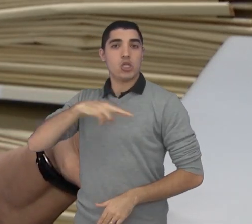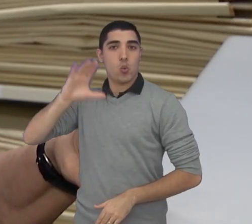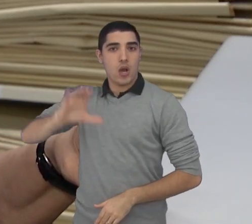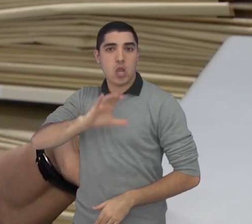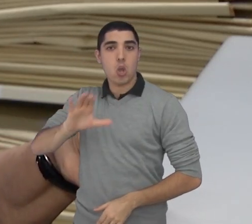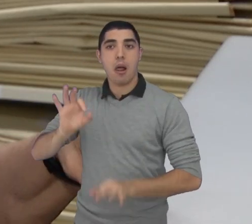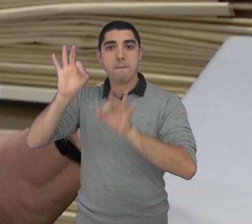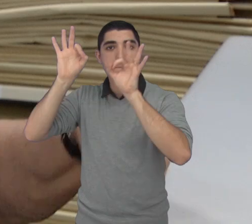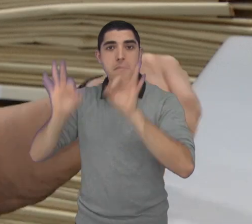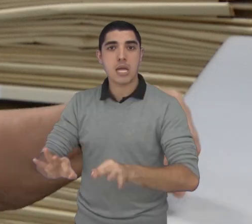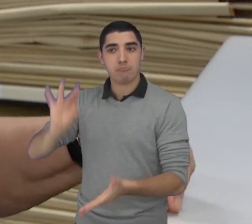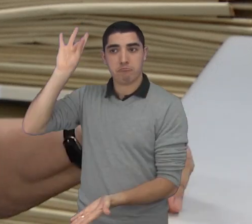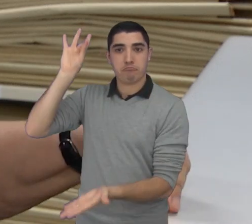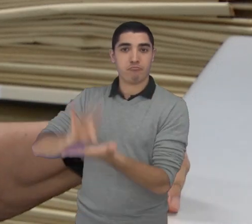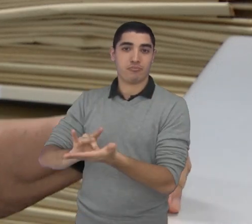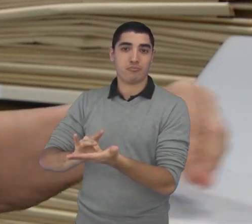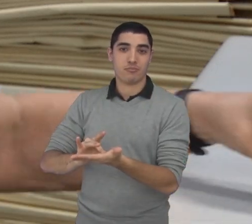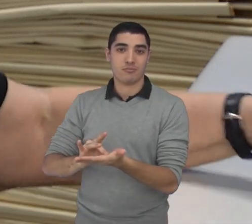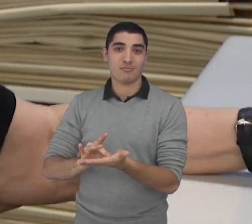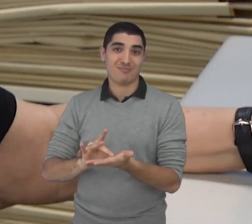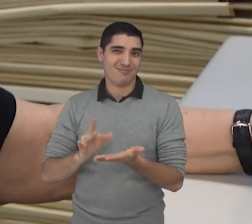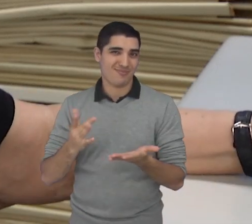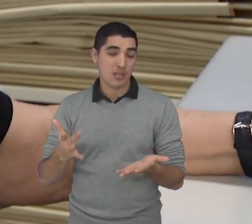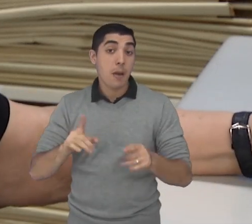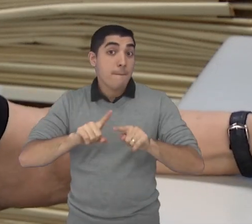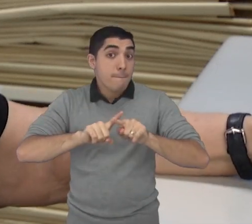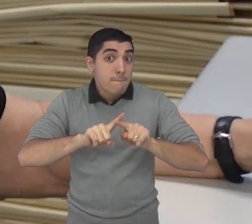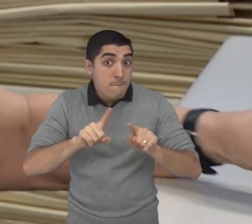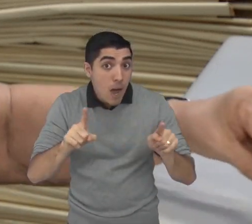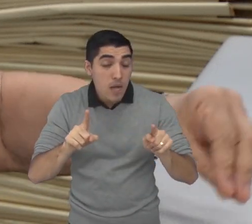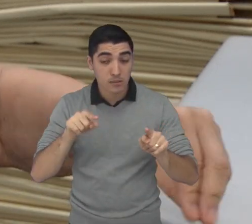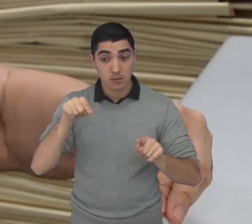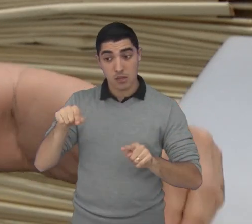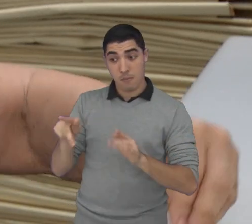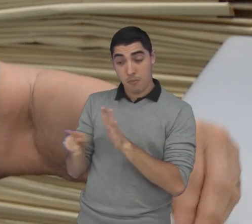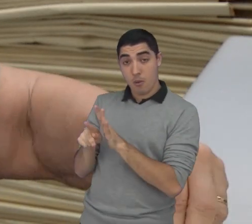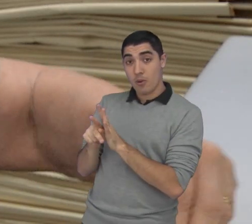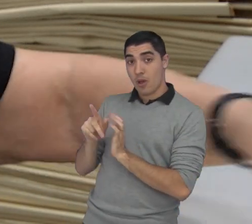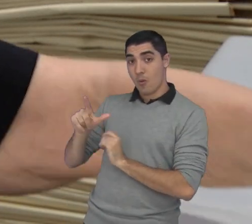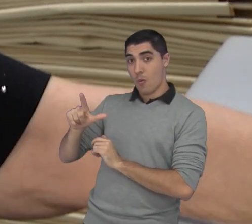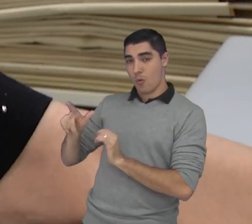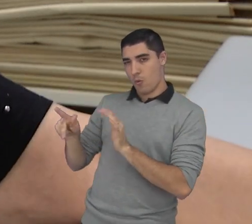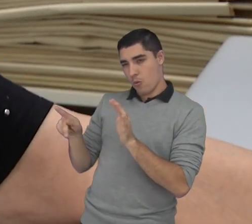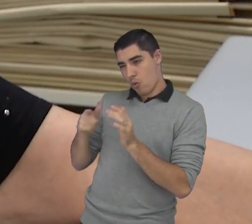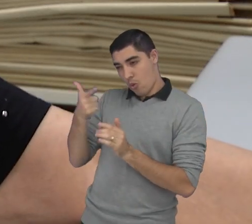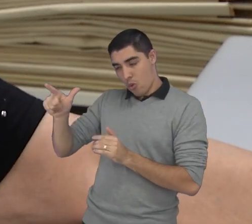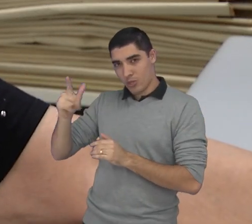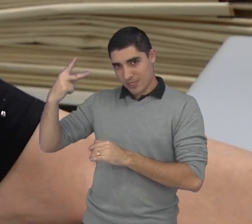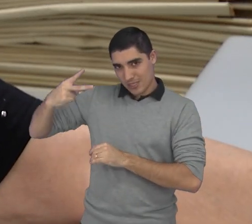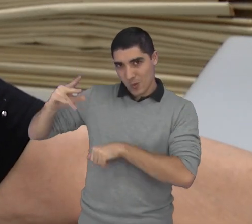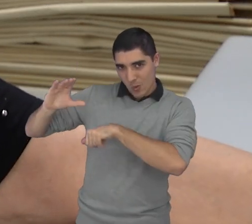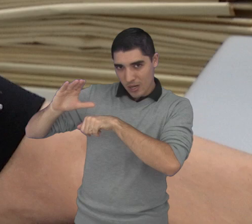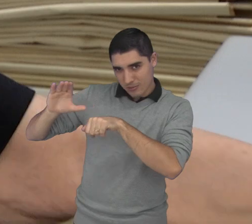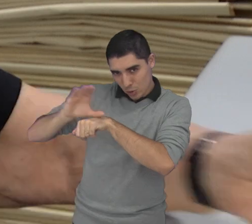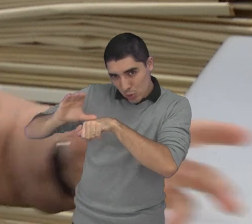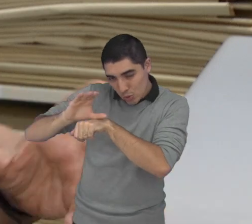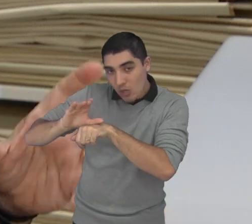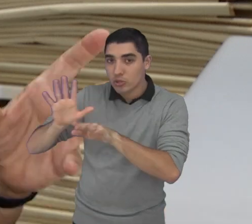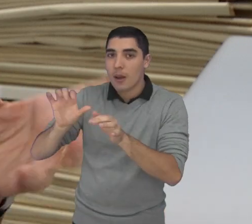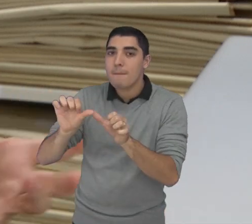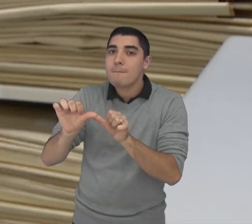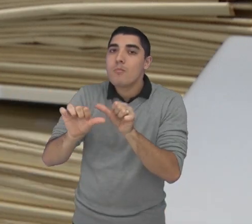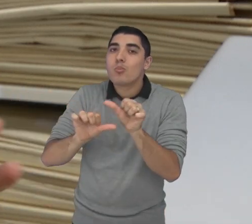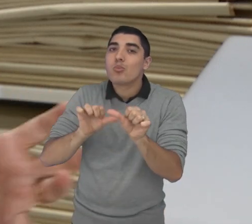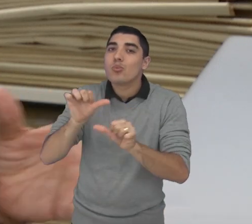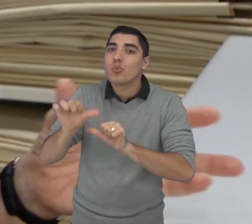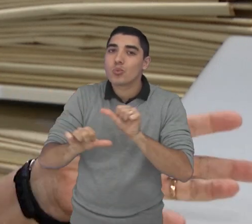oficial, prescindindo de um Estado laico, que era o pressuposto do liberalismo. Ou seja, ela